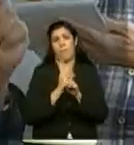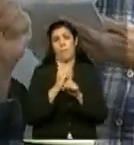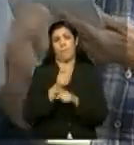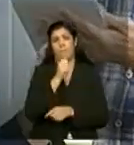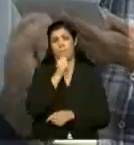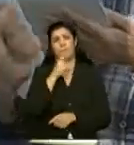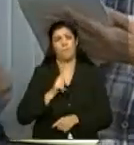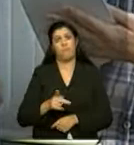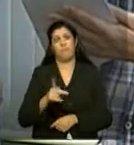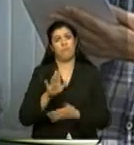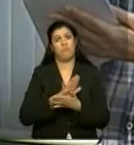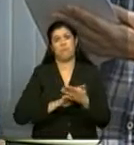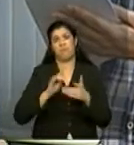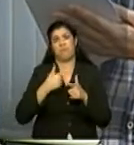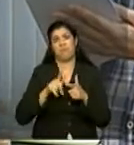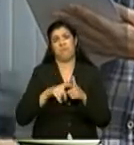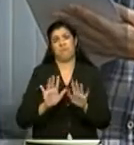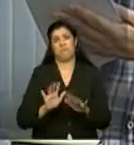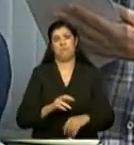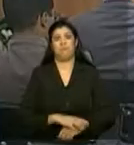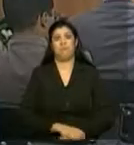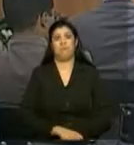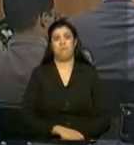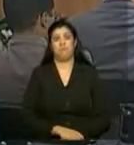se nenhum tipo de problema